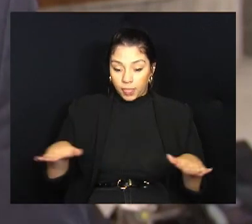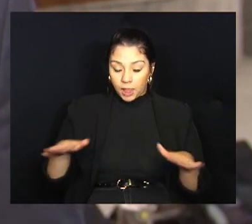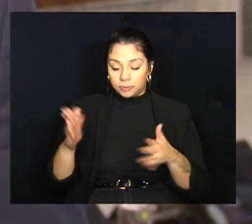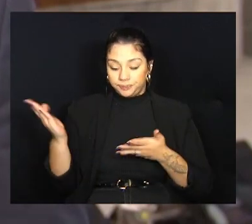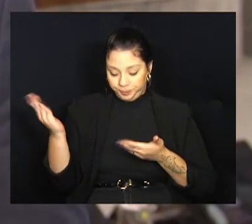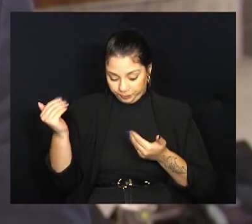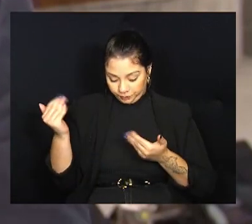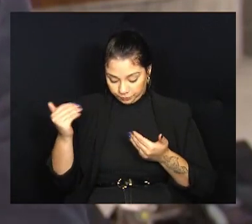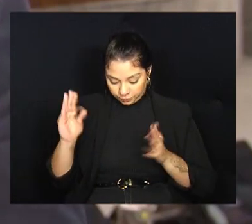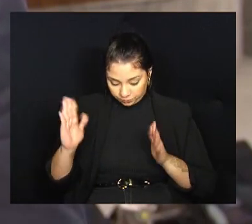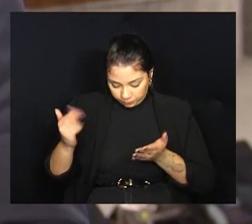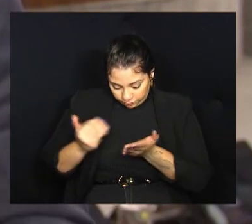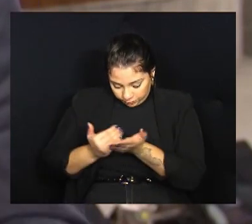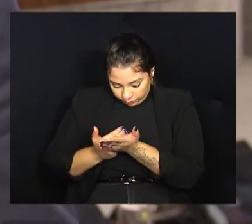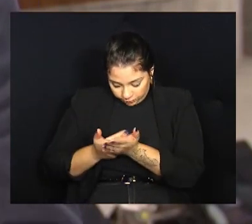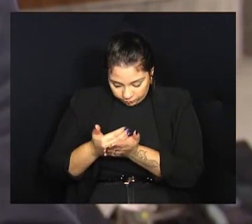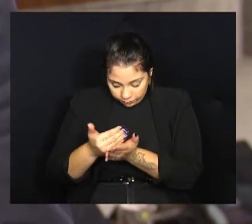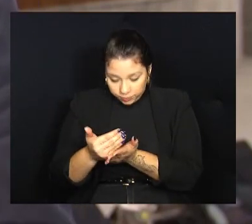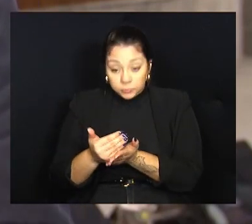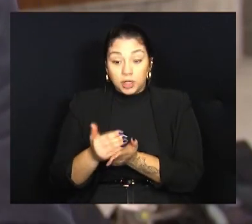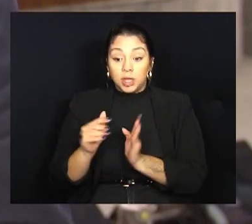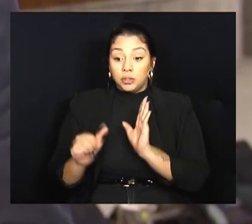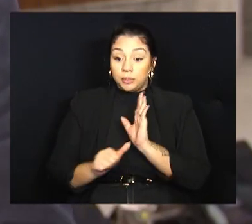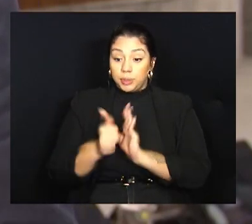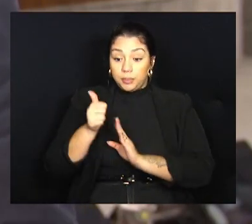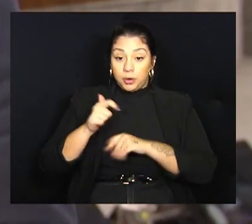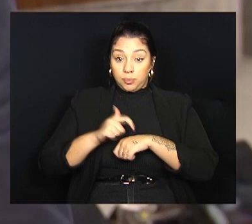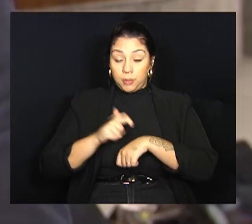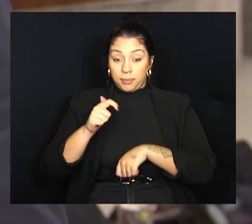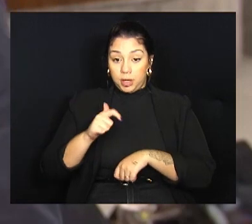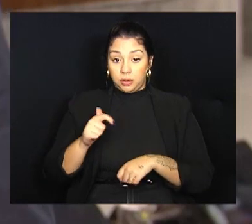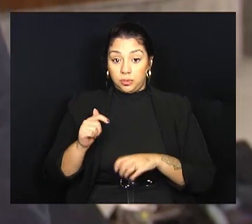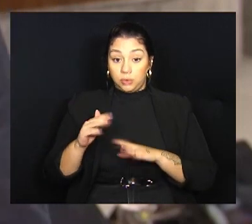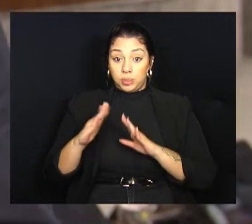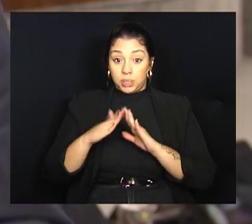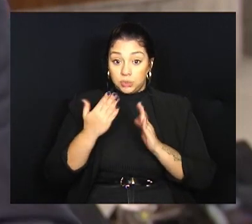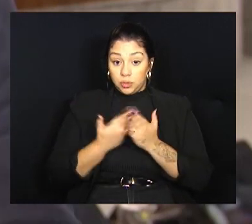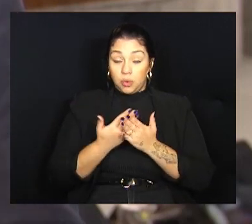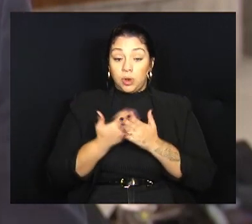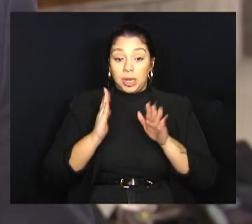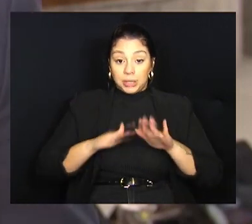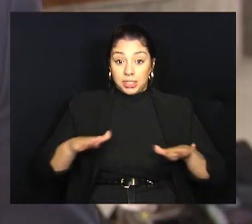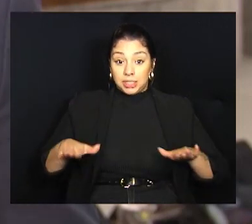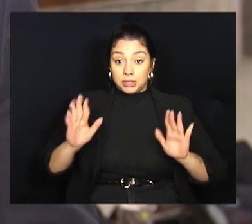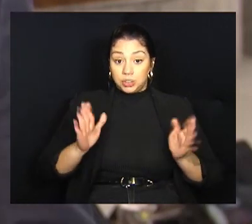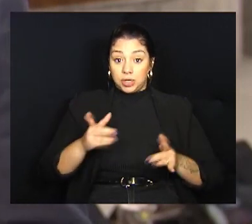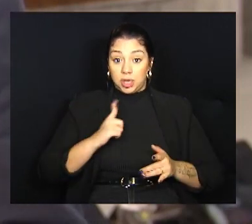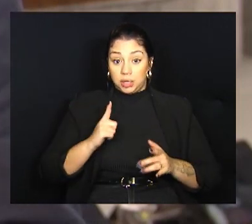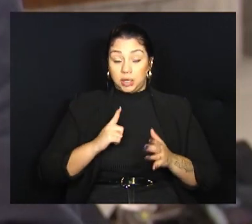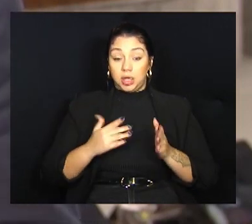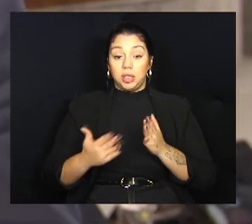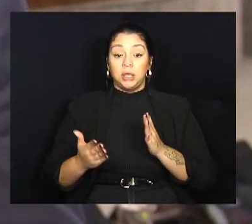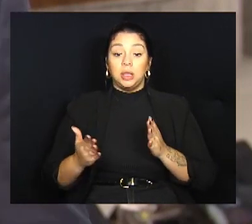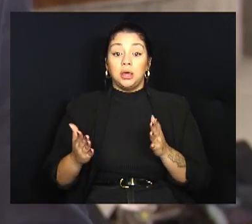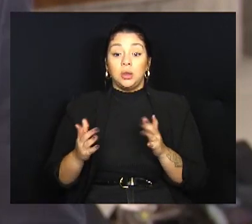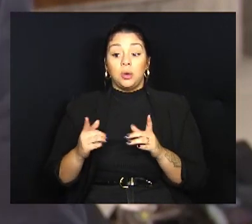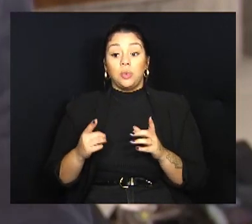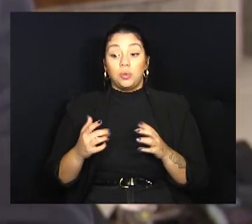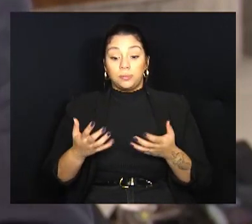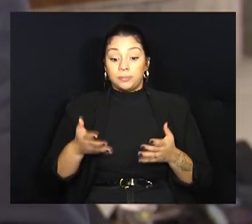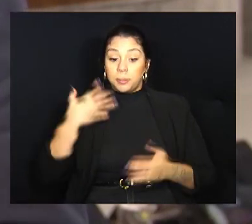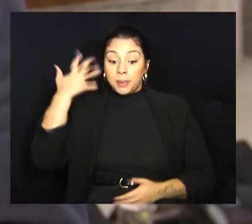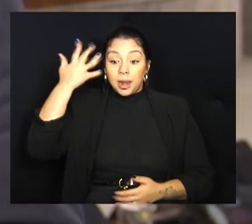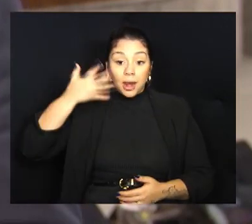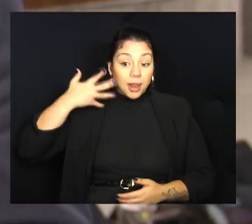jovens, desde a raiz. Né, desde o primeiro momento na escola, a criança já recebe qualquer tipo de